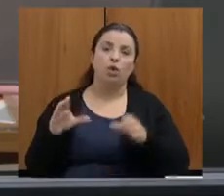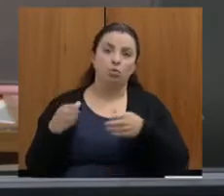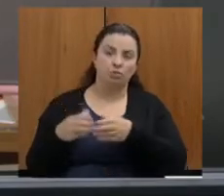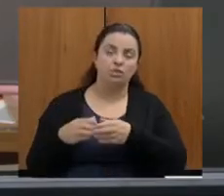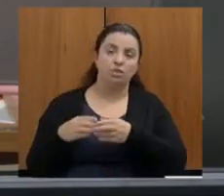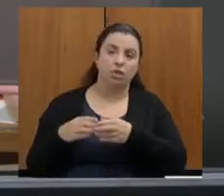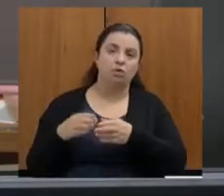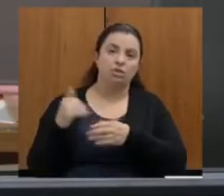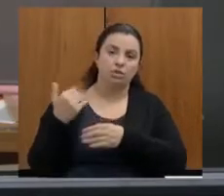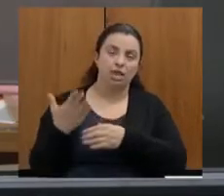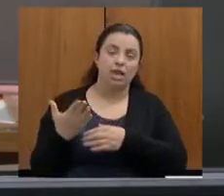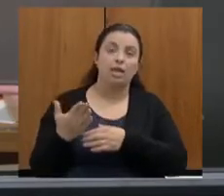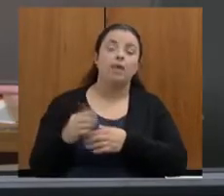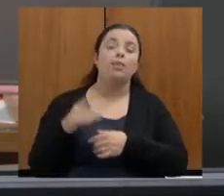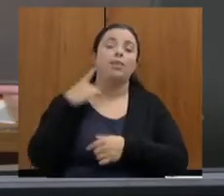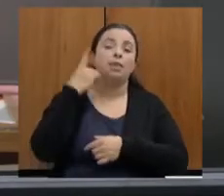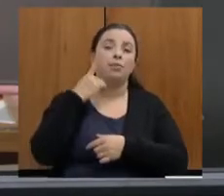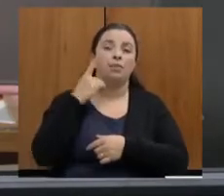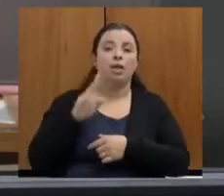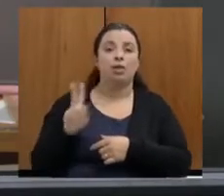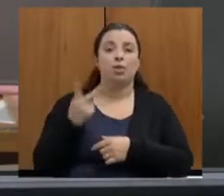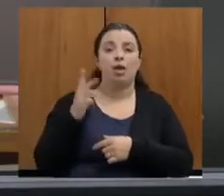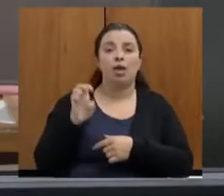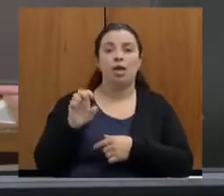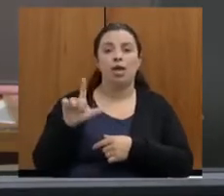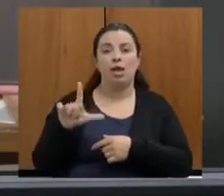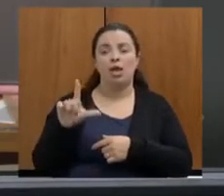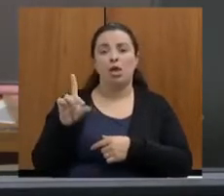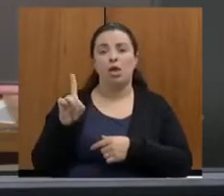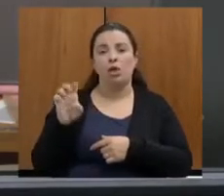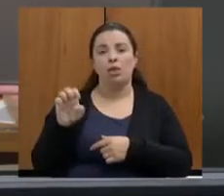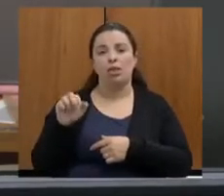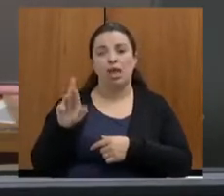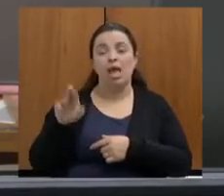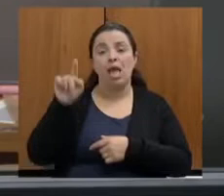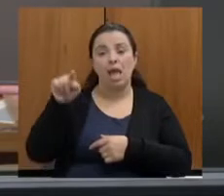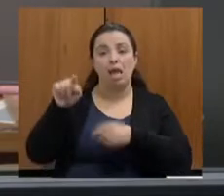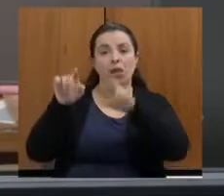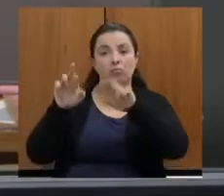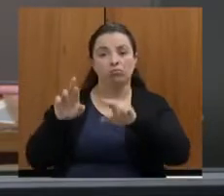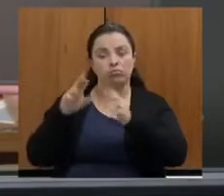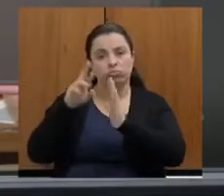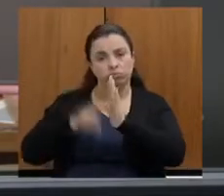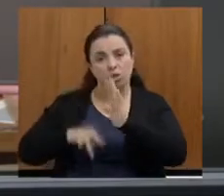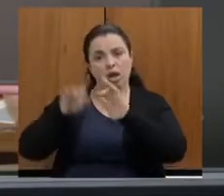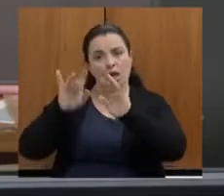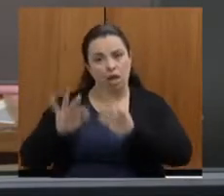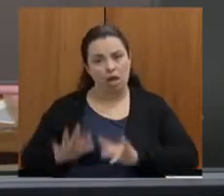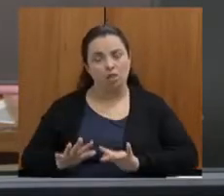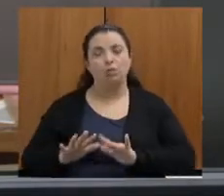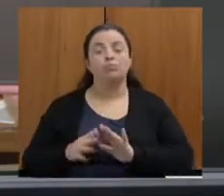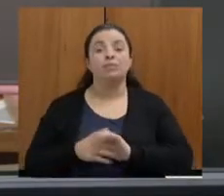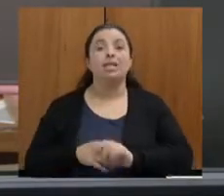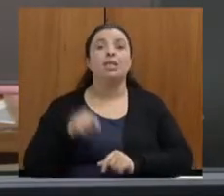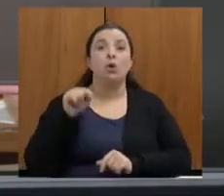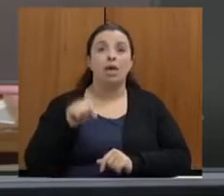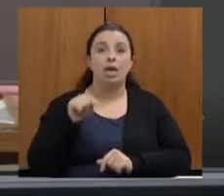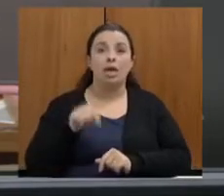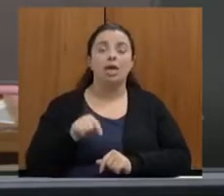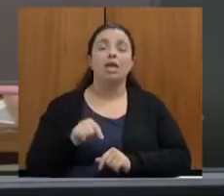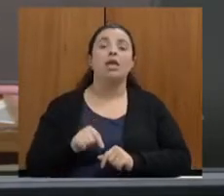deputado Helder Salomão como relator este documento então que eu fiz a leitura já tinha sido